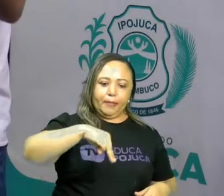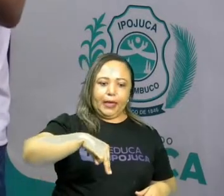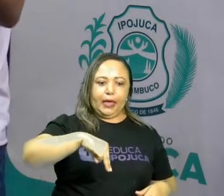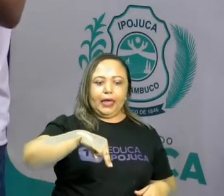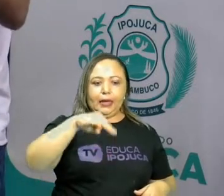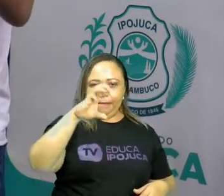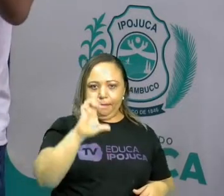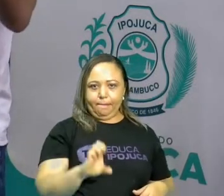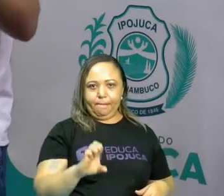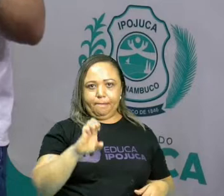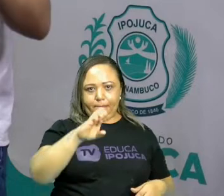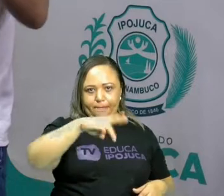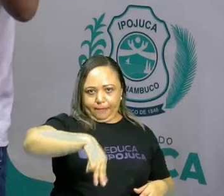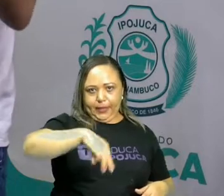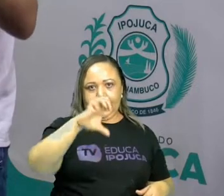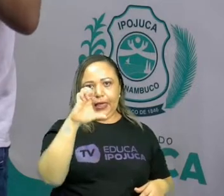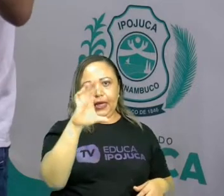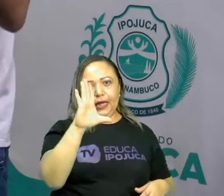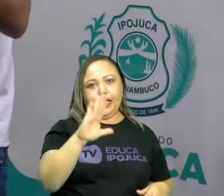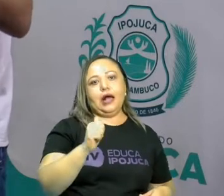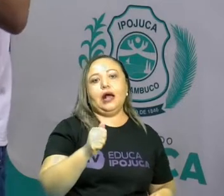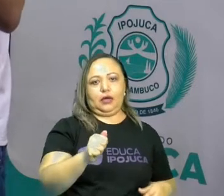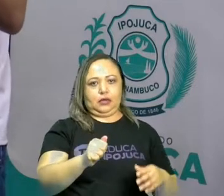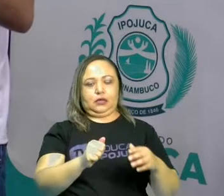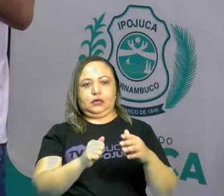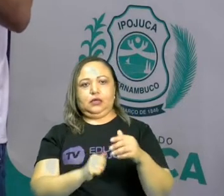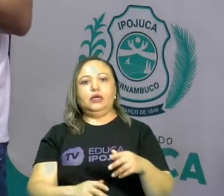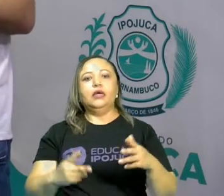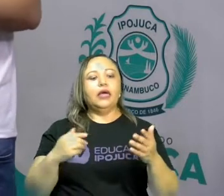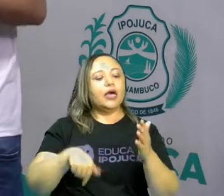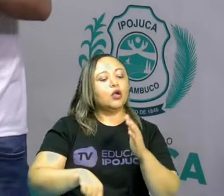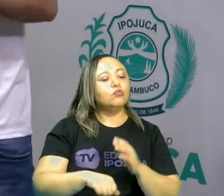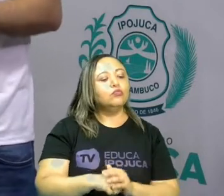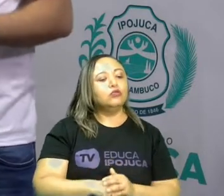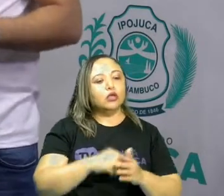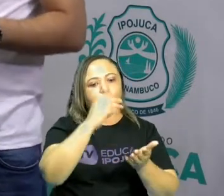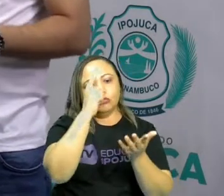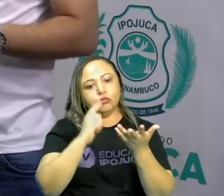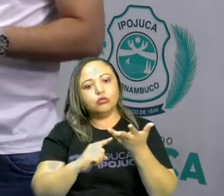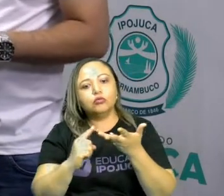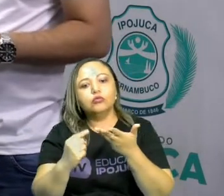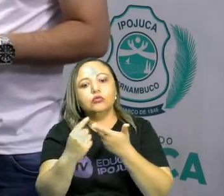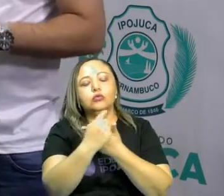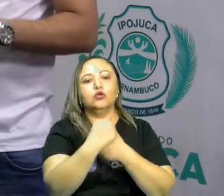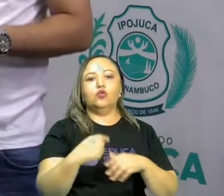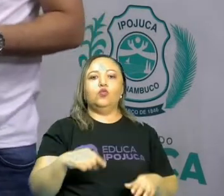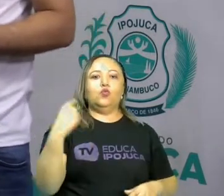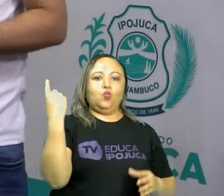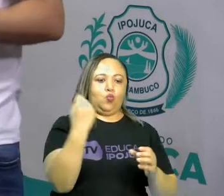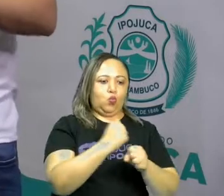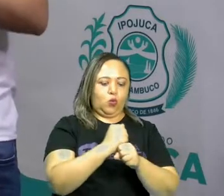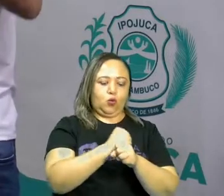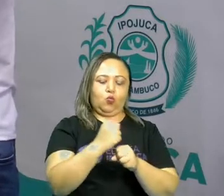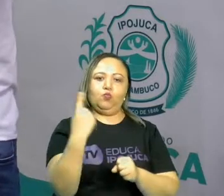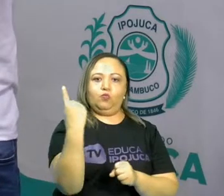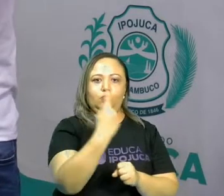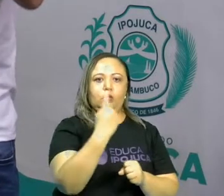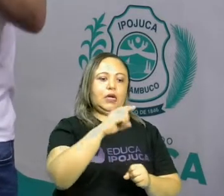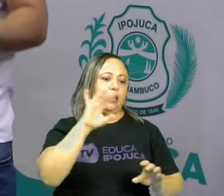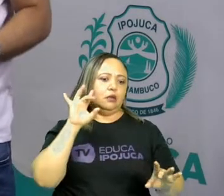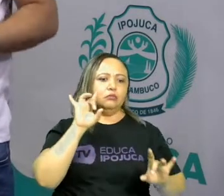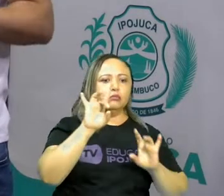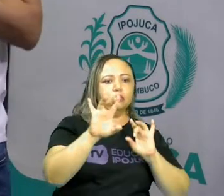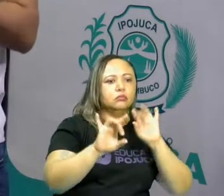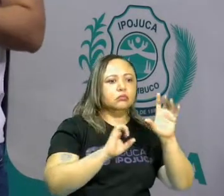Meca para Medina é considerado o ano 1 do calendário do muçulmano que então